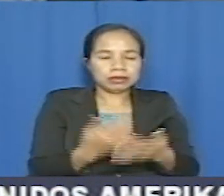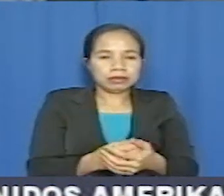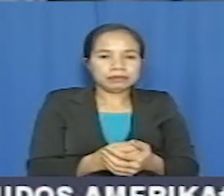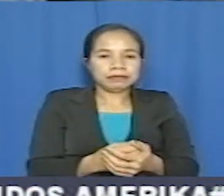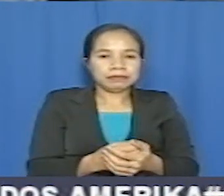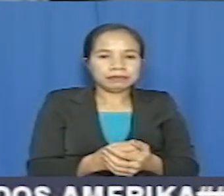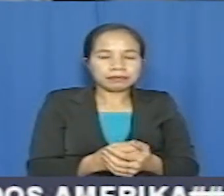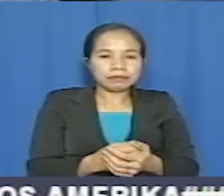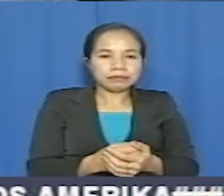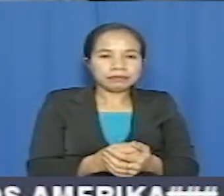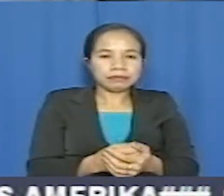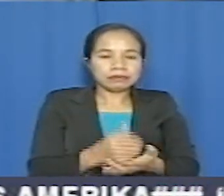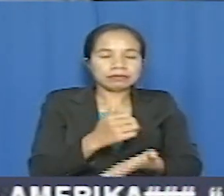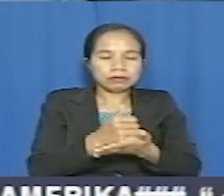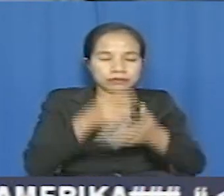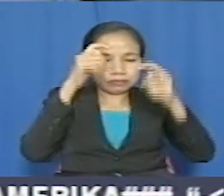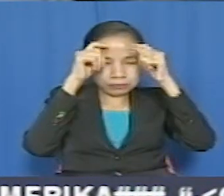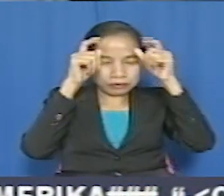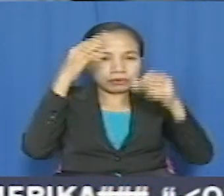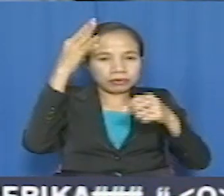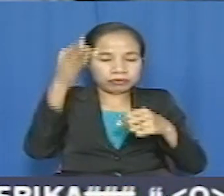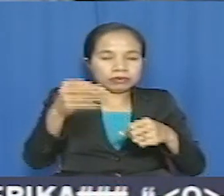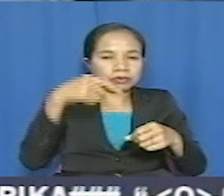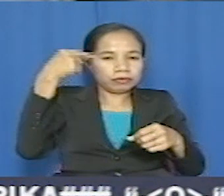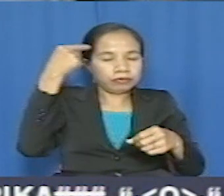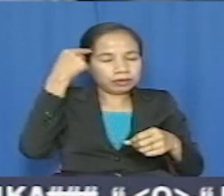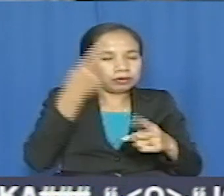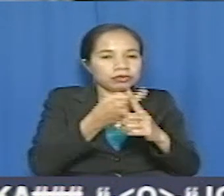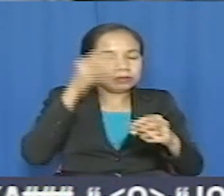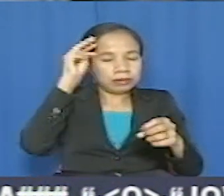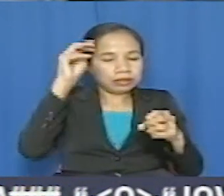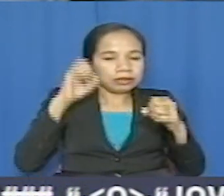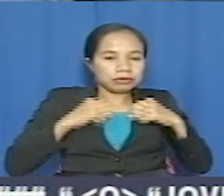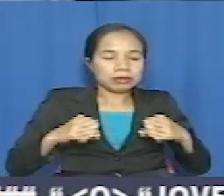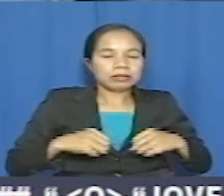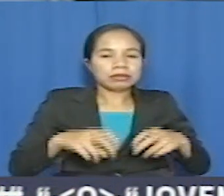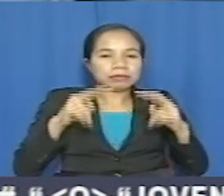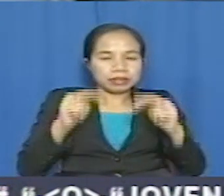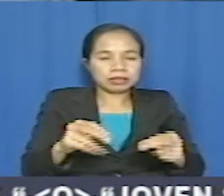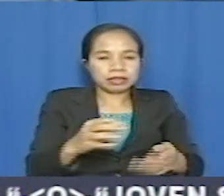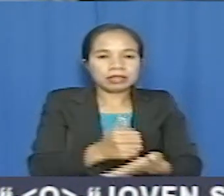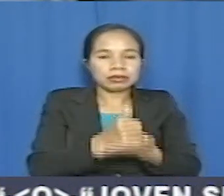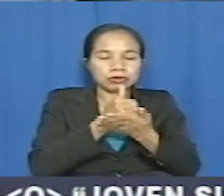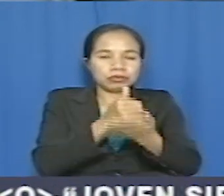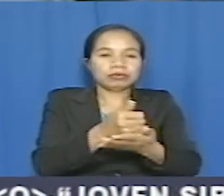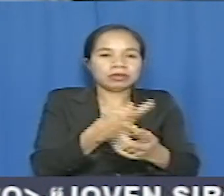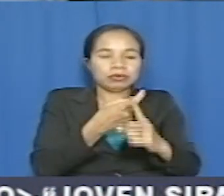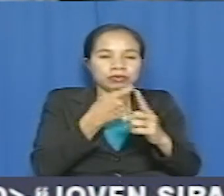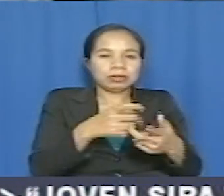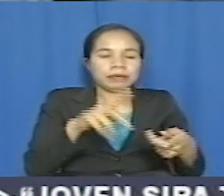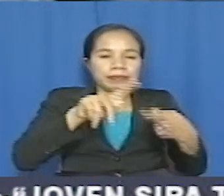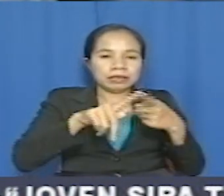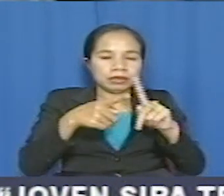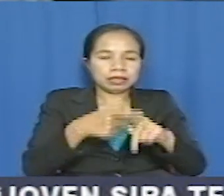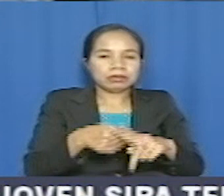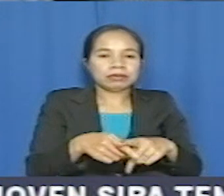Leste ni andrasi agora se dá cara Bawain, governo ali si Ministério da Saúde, sei precisa tan apoio rumo ao doador urgentemente a